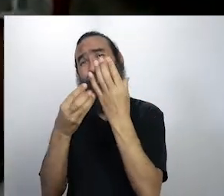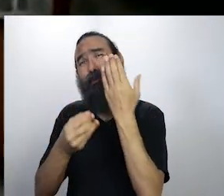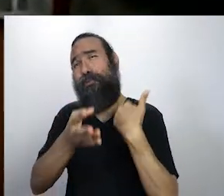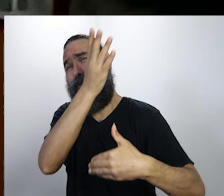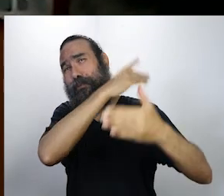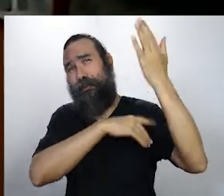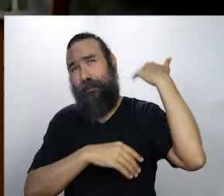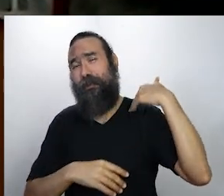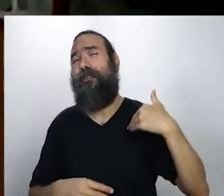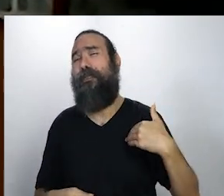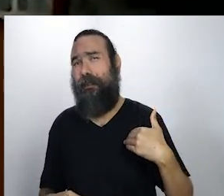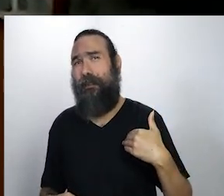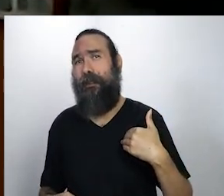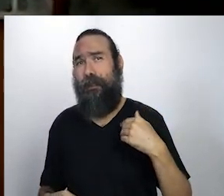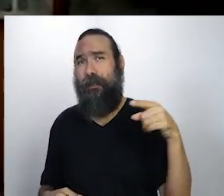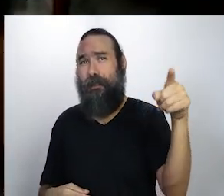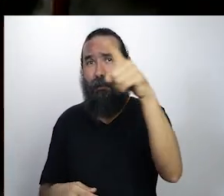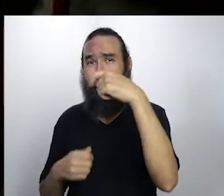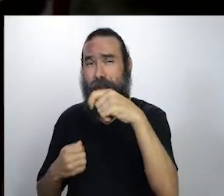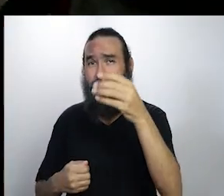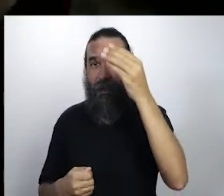temos.